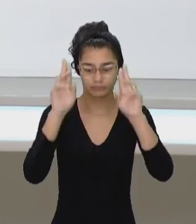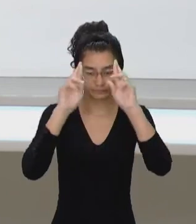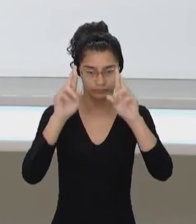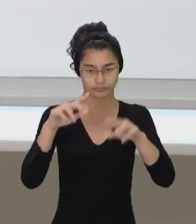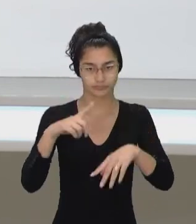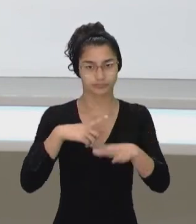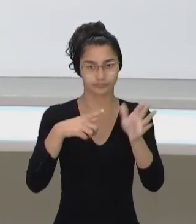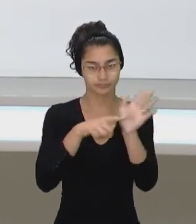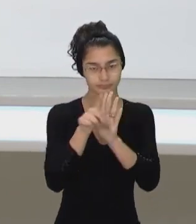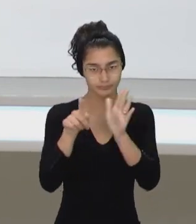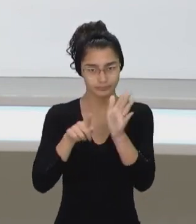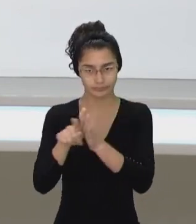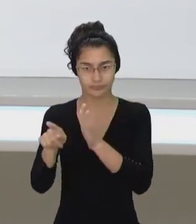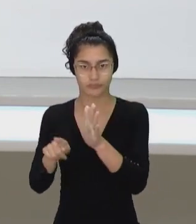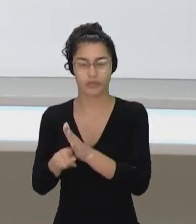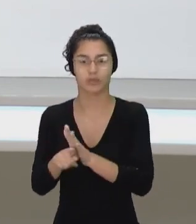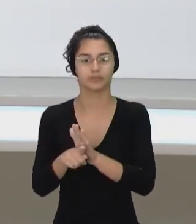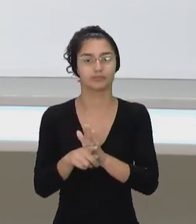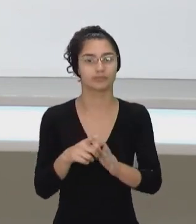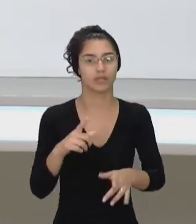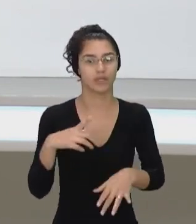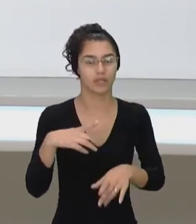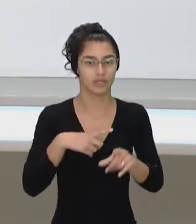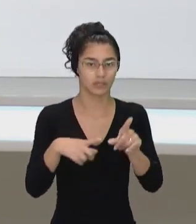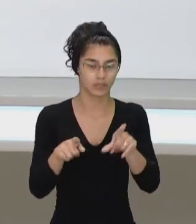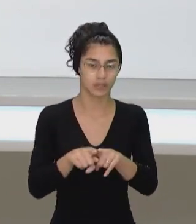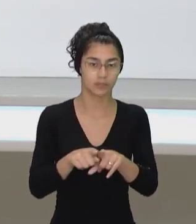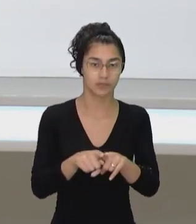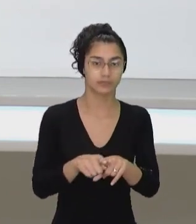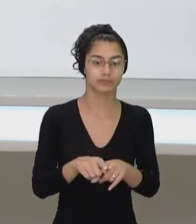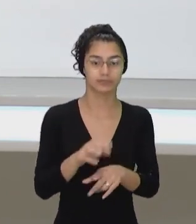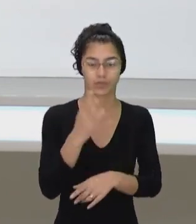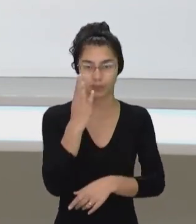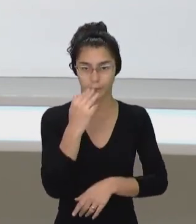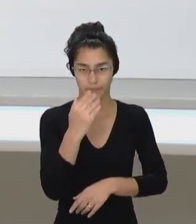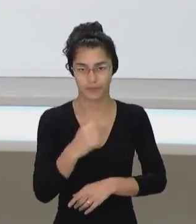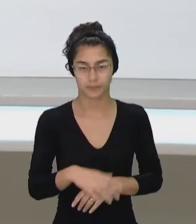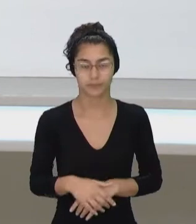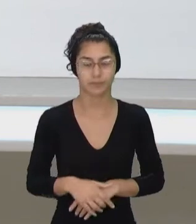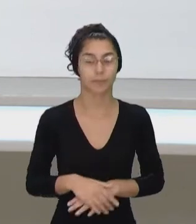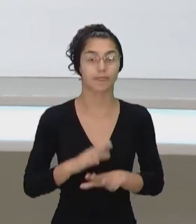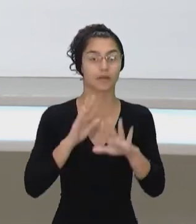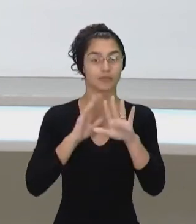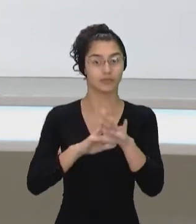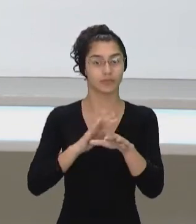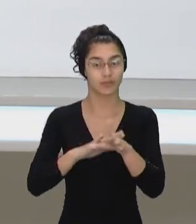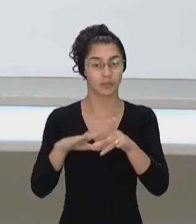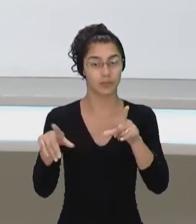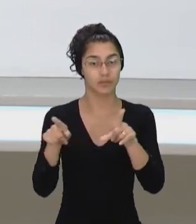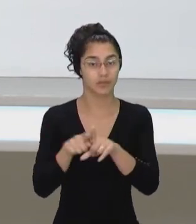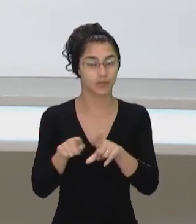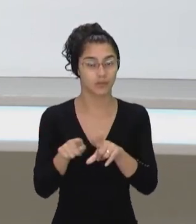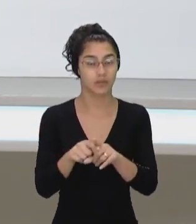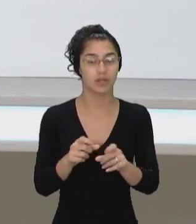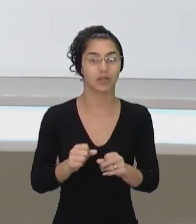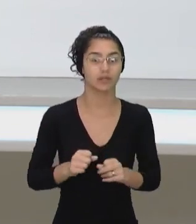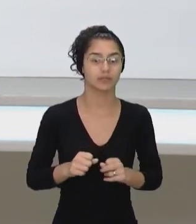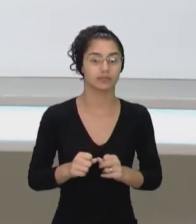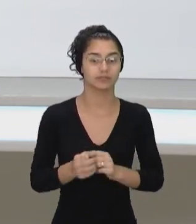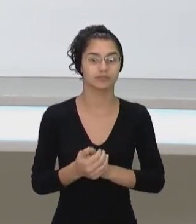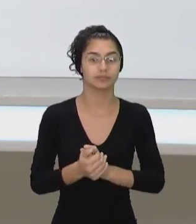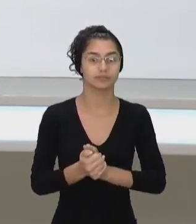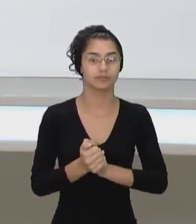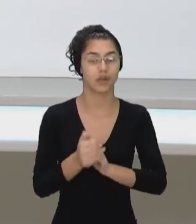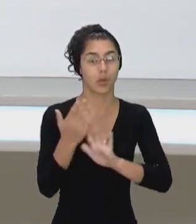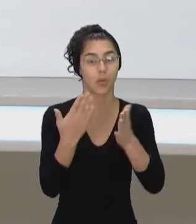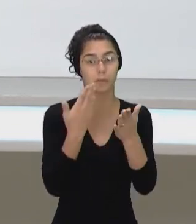dessas questões, da questão celular, da questão aí da alimentação. Fizemos aí, algumas